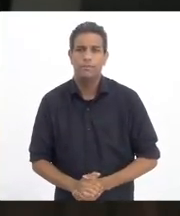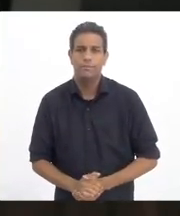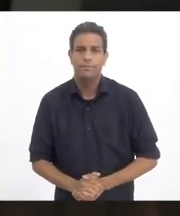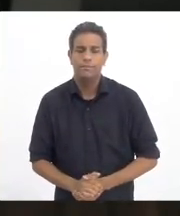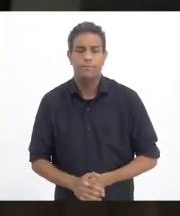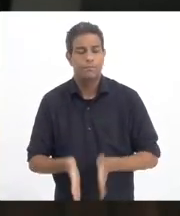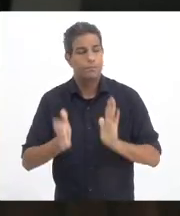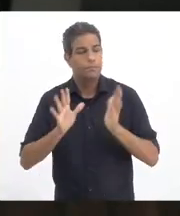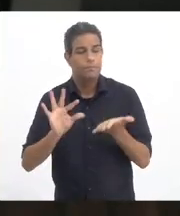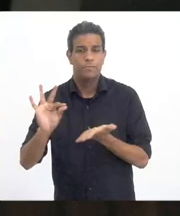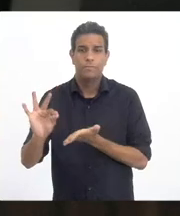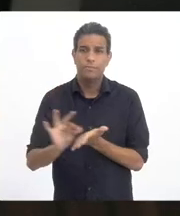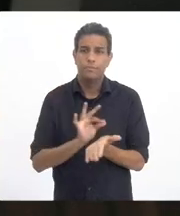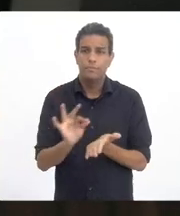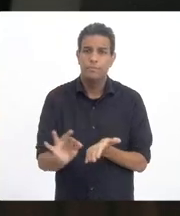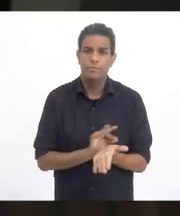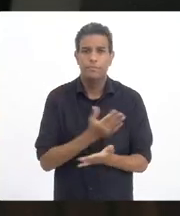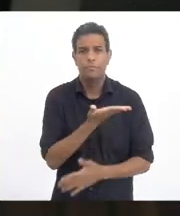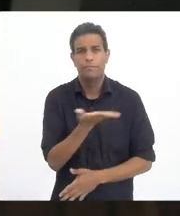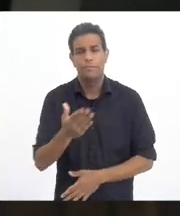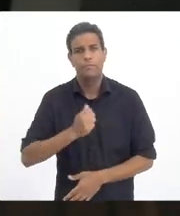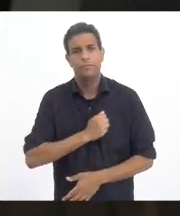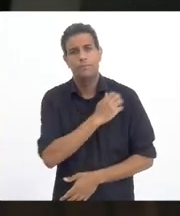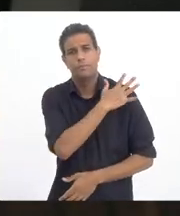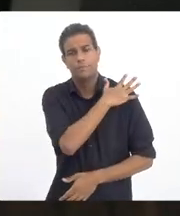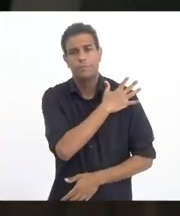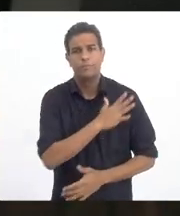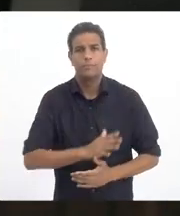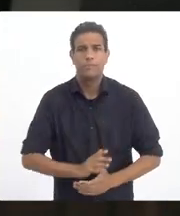Primeiro inscrito, Coronel Salema, quer fazer uso da palavra para iniciar?